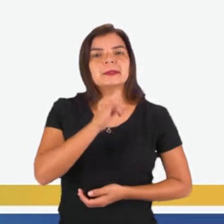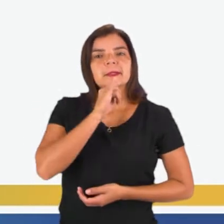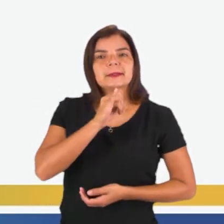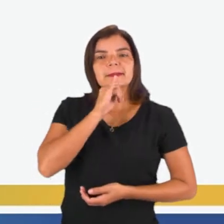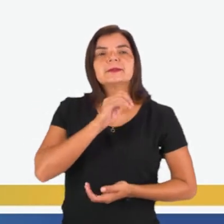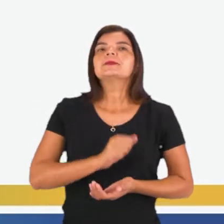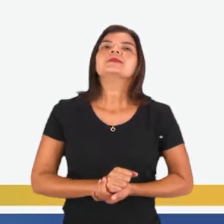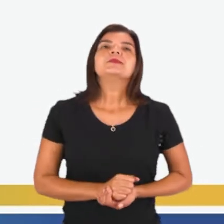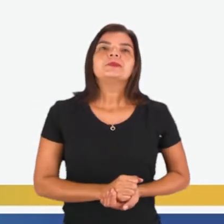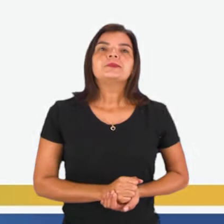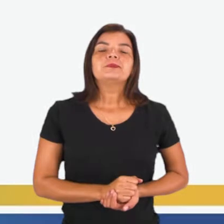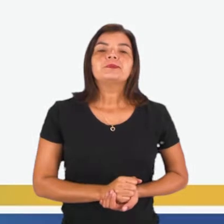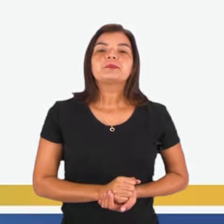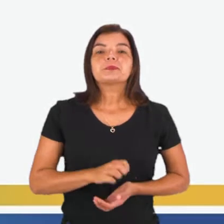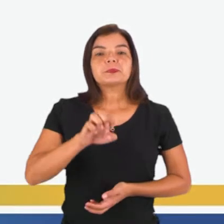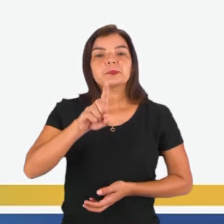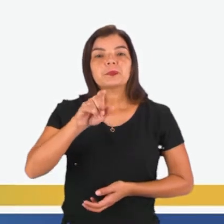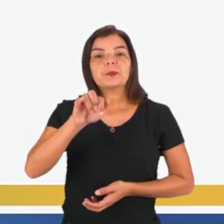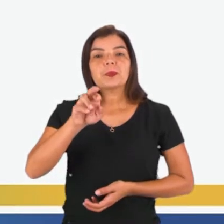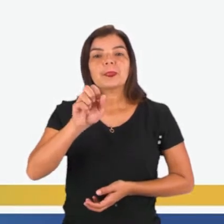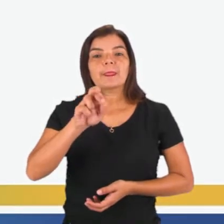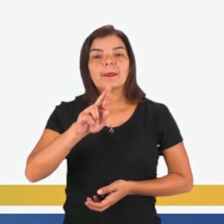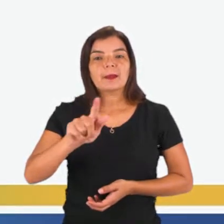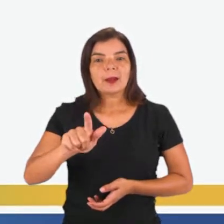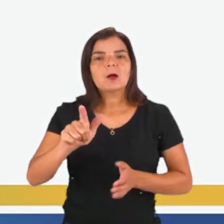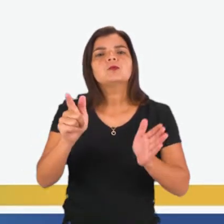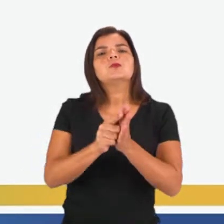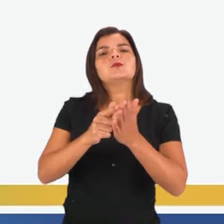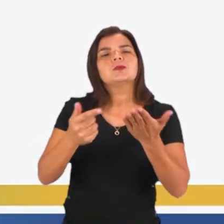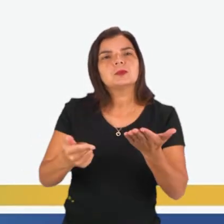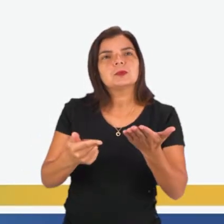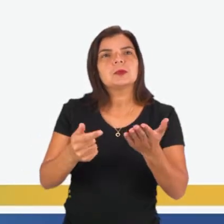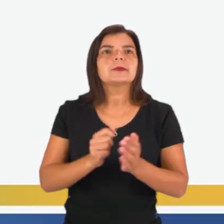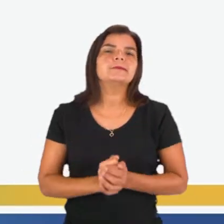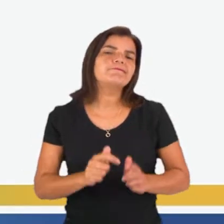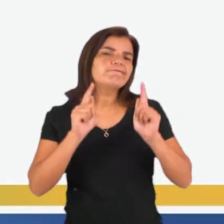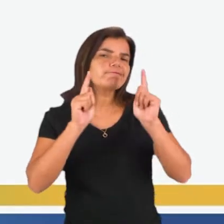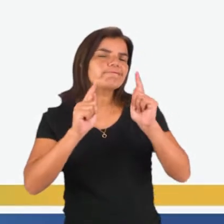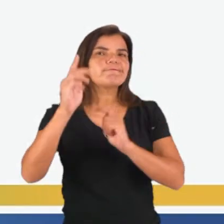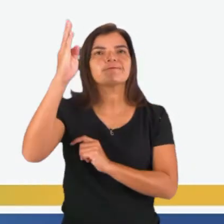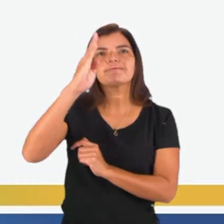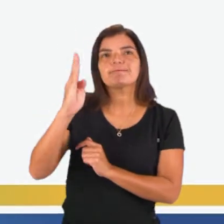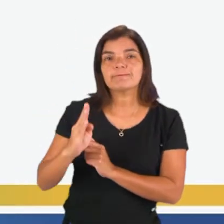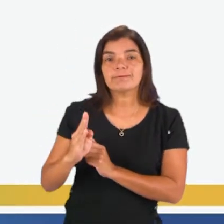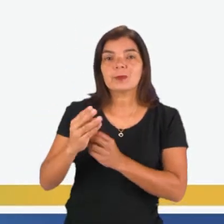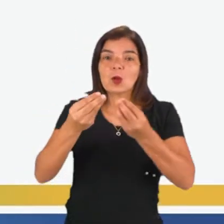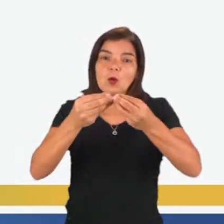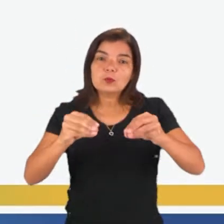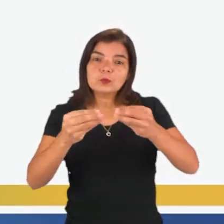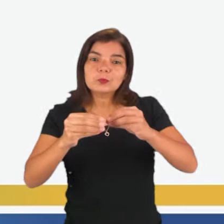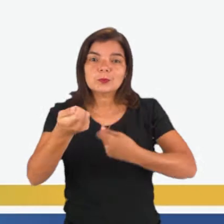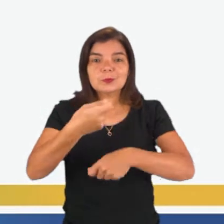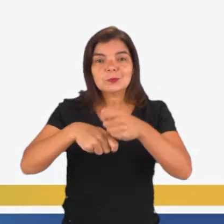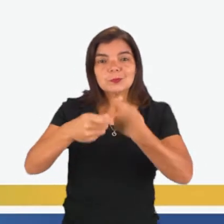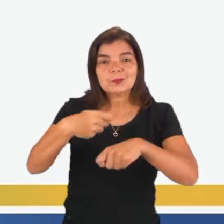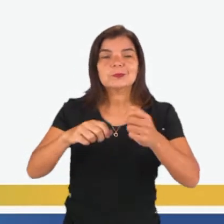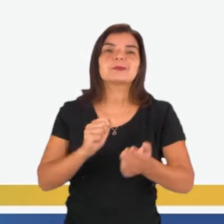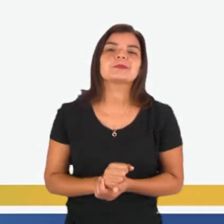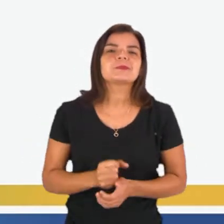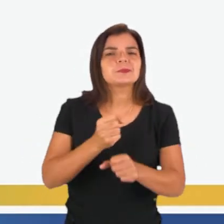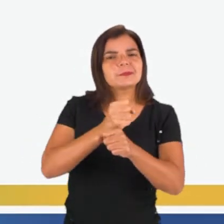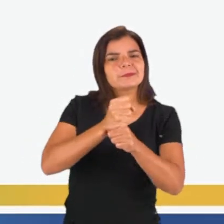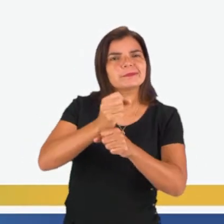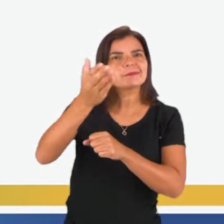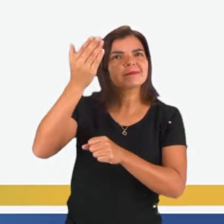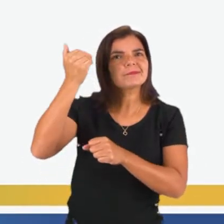Exemplo: editorial de jornal. Protestos no Brasil e a crise econômica. Desde o ano